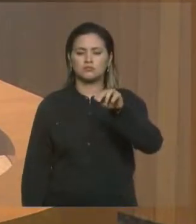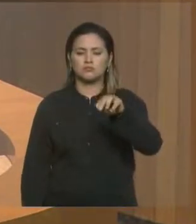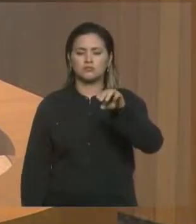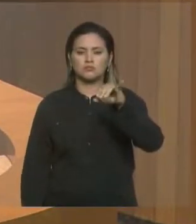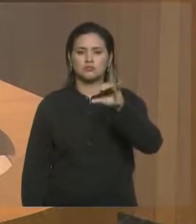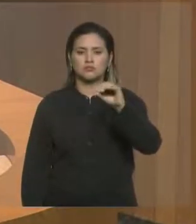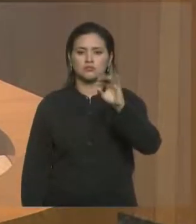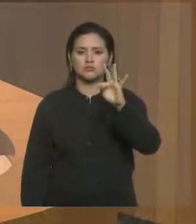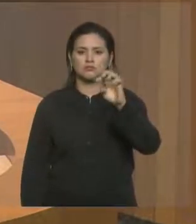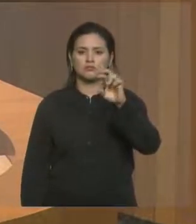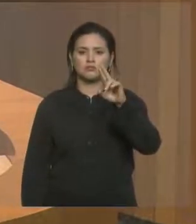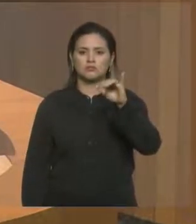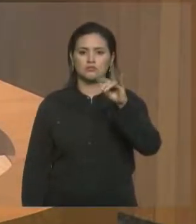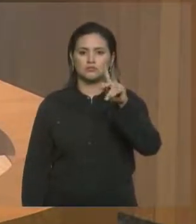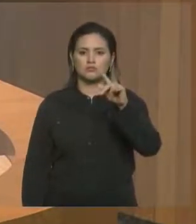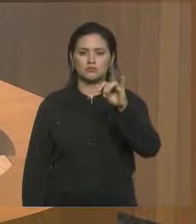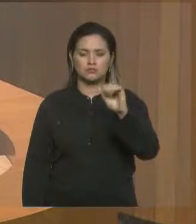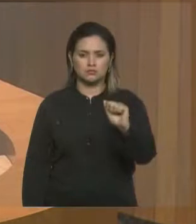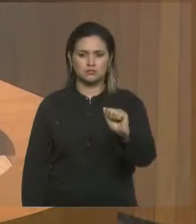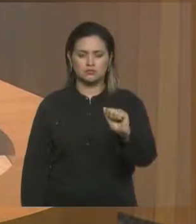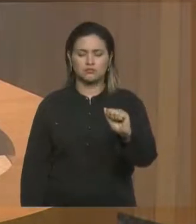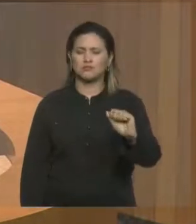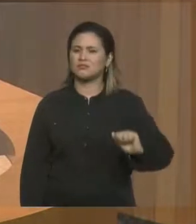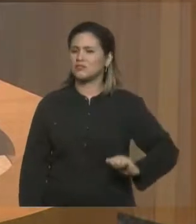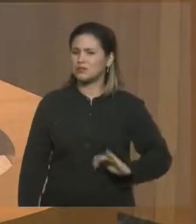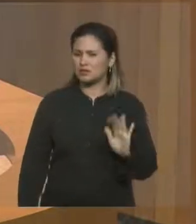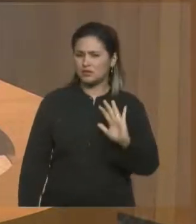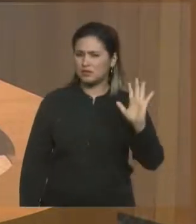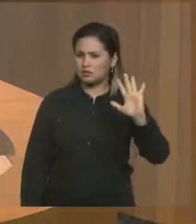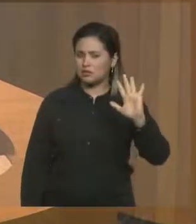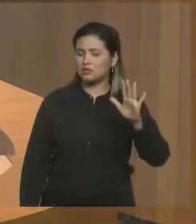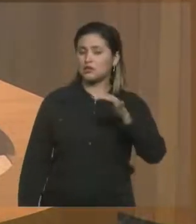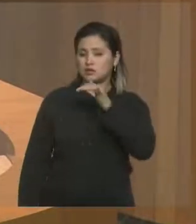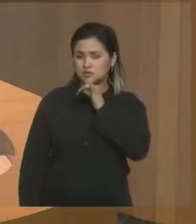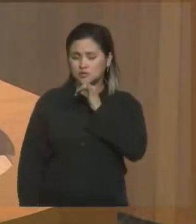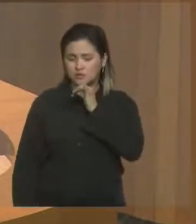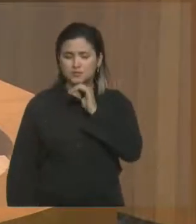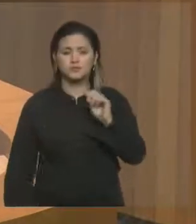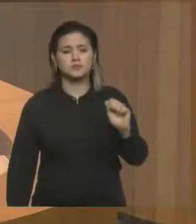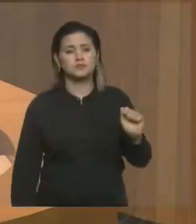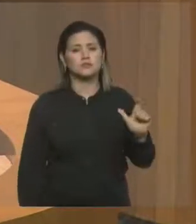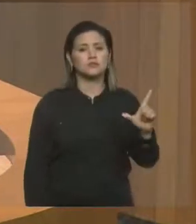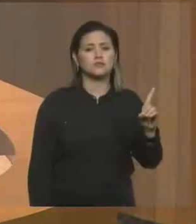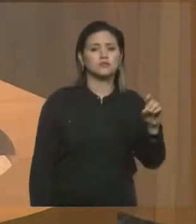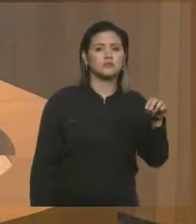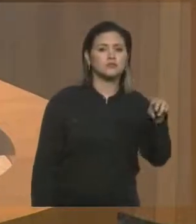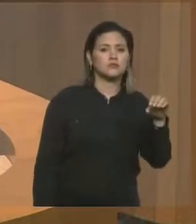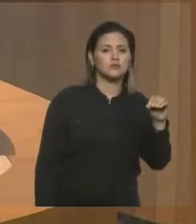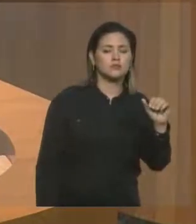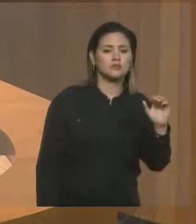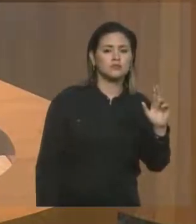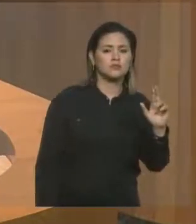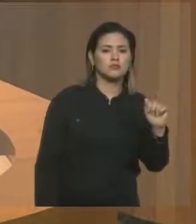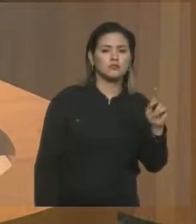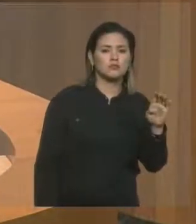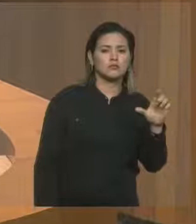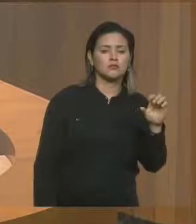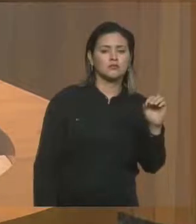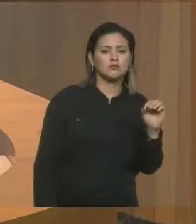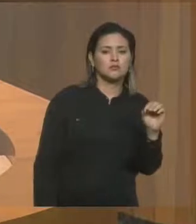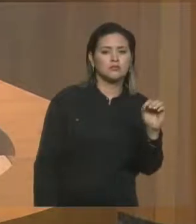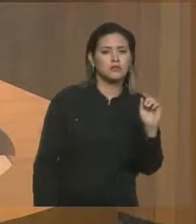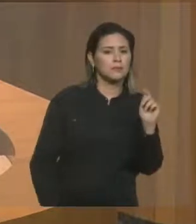Aldenor Abelo, ele não vai pagar, uma medicação nova que saiu, que tem uma eficácia um pouco melhor, que o SUS ainda